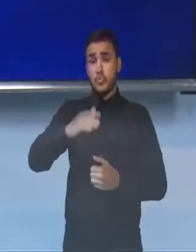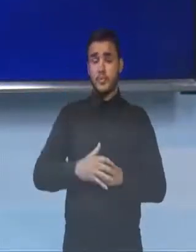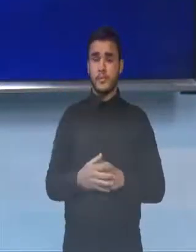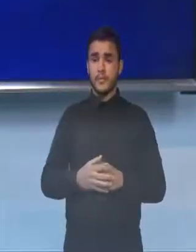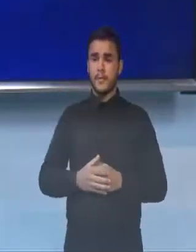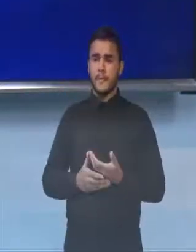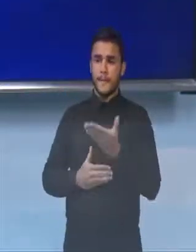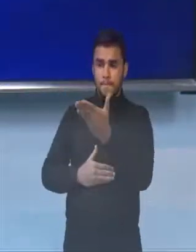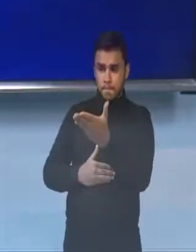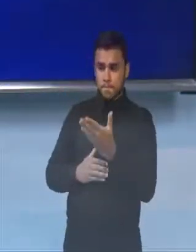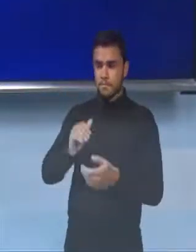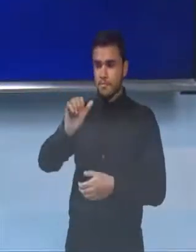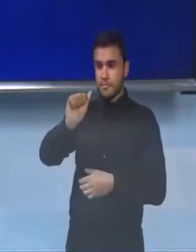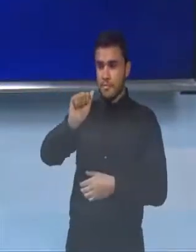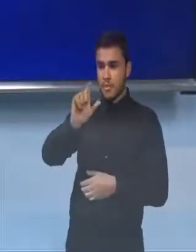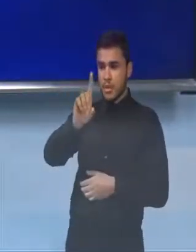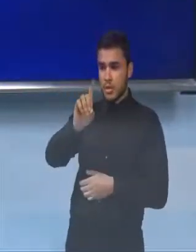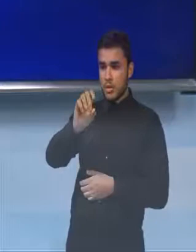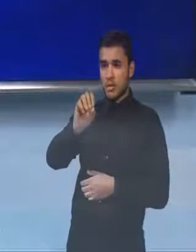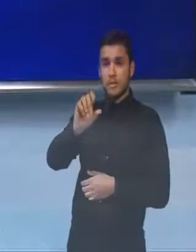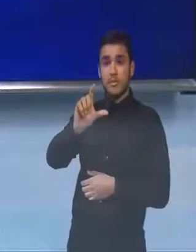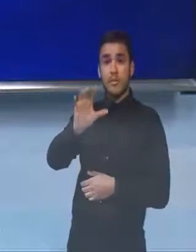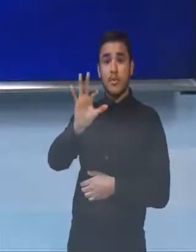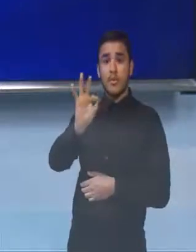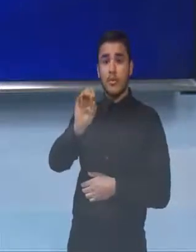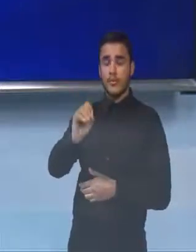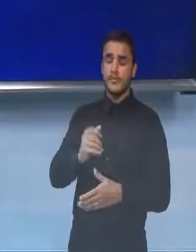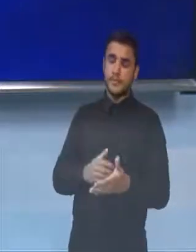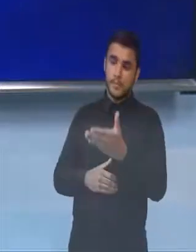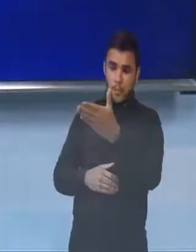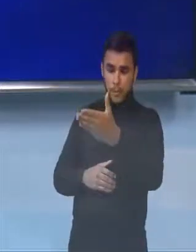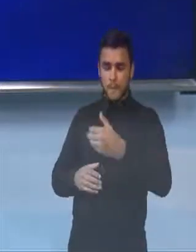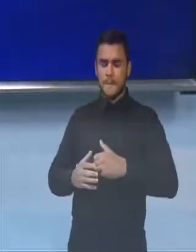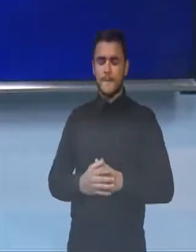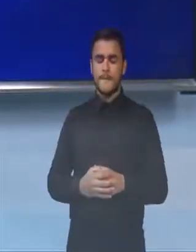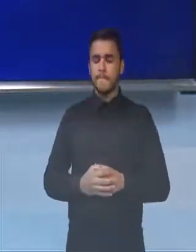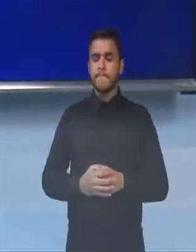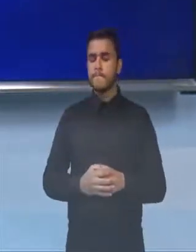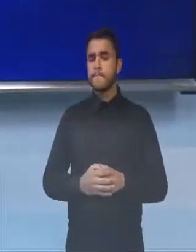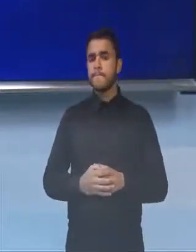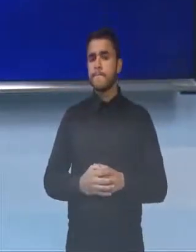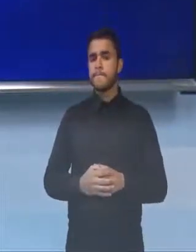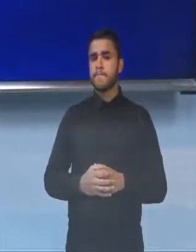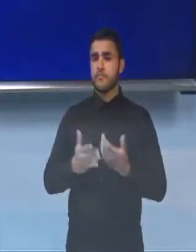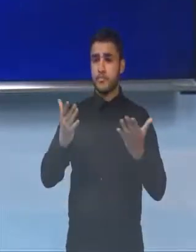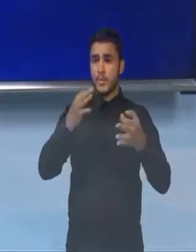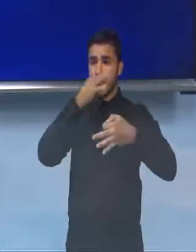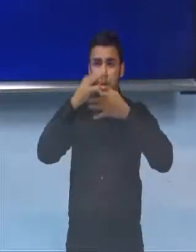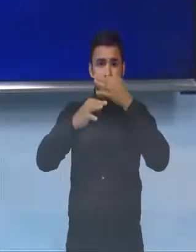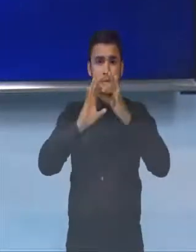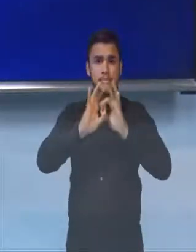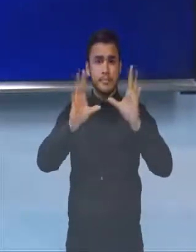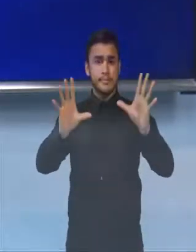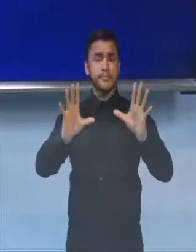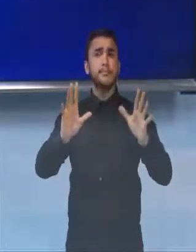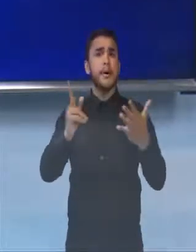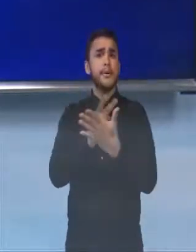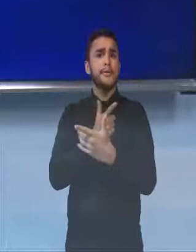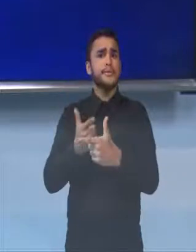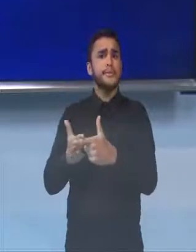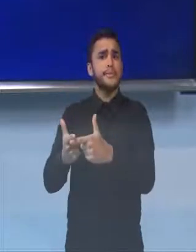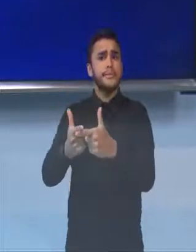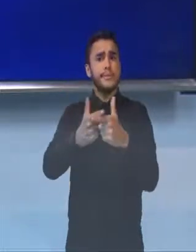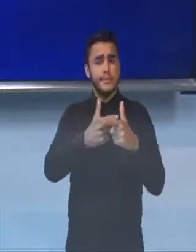doutor Adolfo, nós corremos o risco hoje, a democracia corre risco, a partir do momento em que algumas leituras imputam a